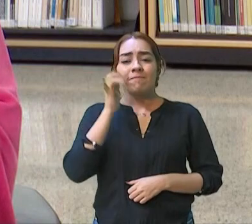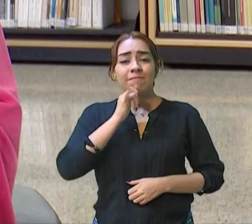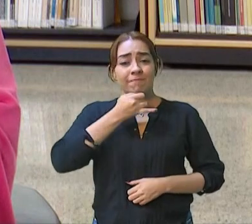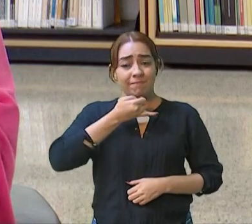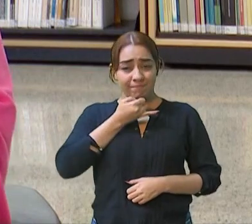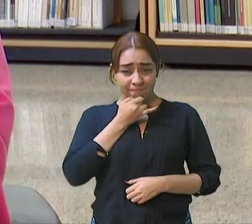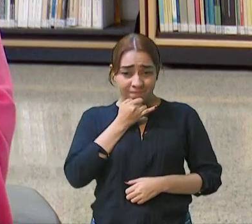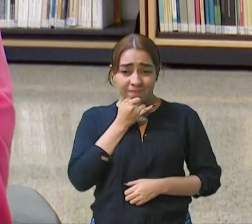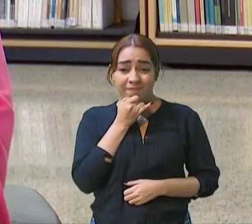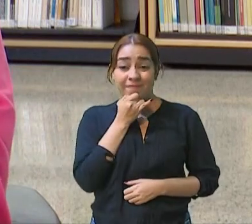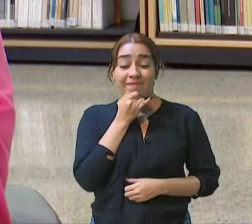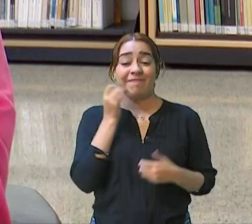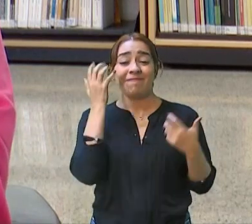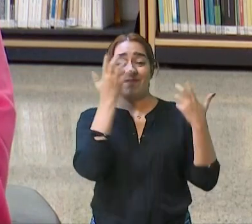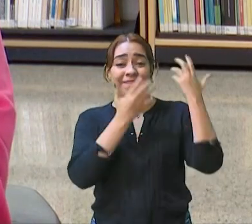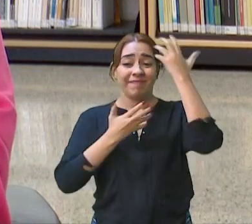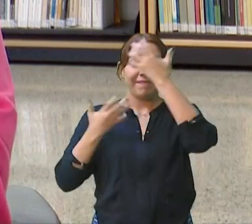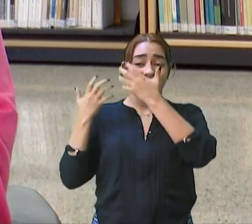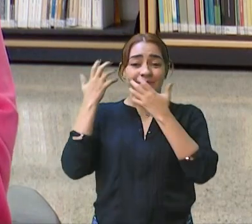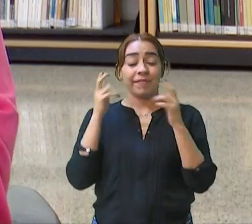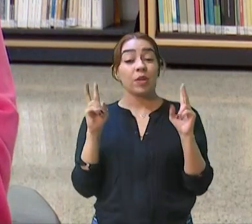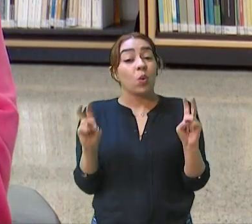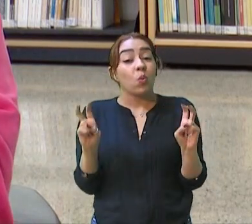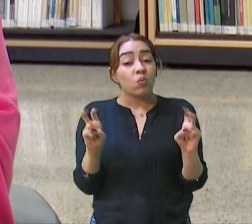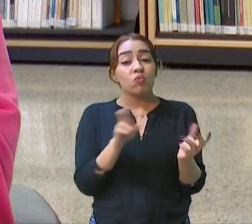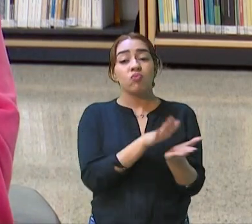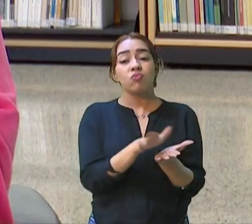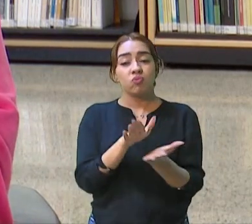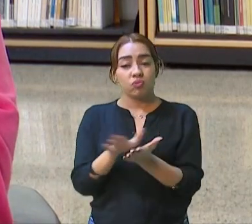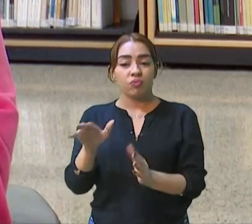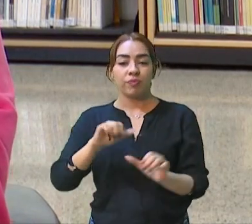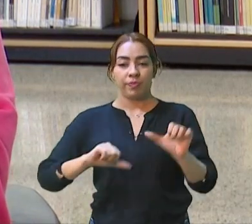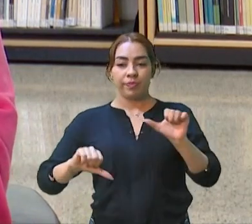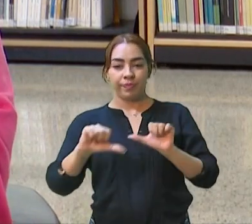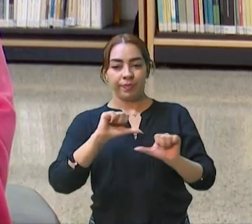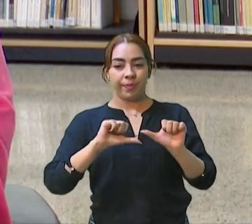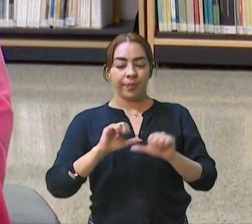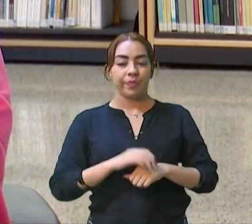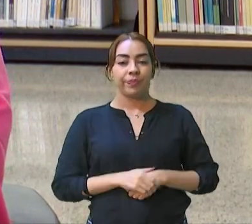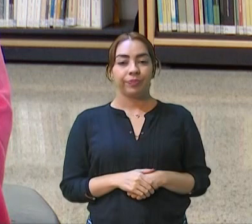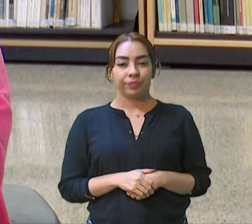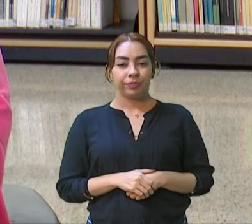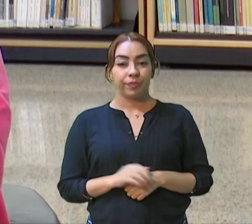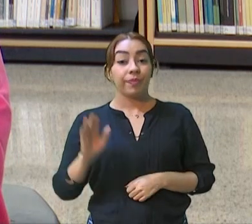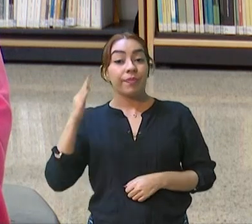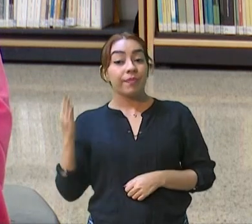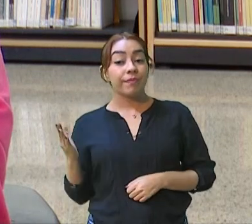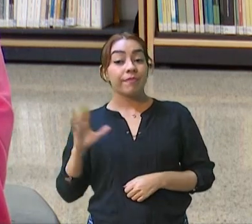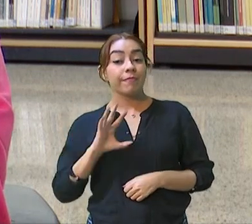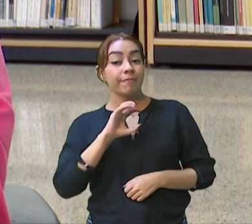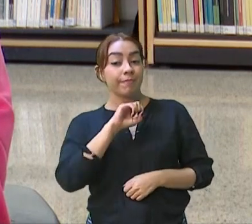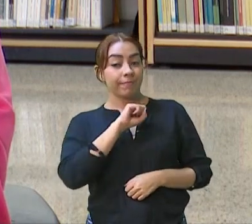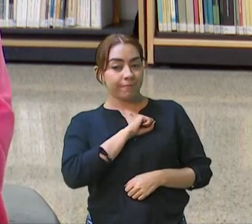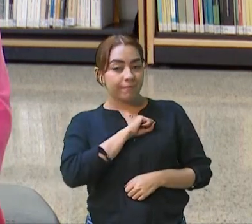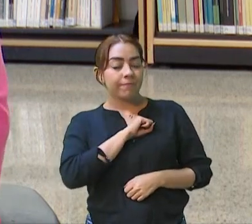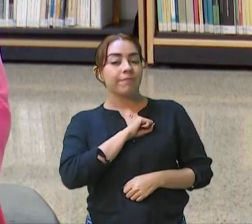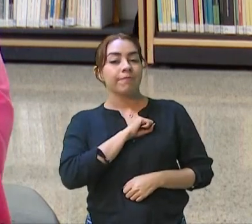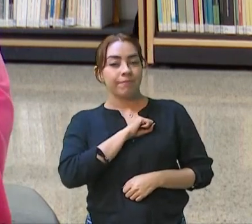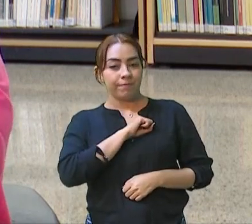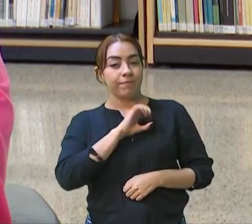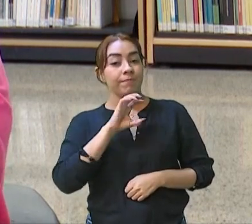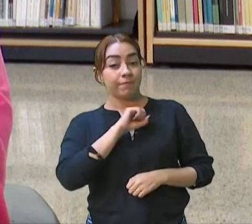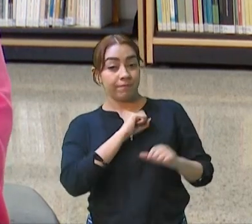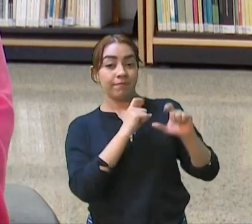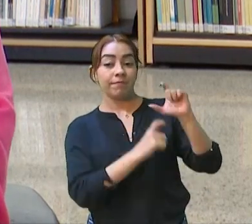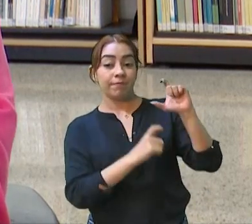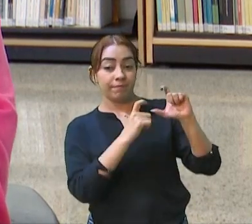o rumo desse mercado editorial. Um fã das histórias em quadrinhos e que é também professor e